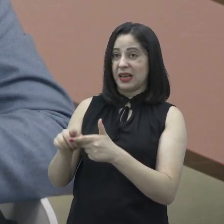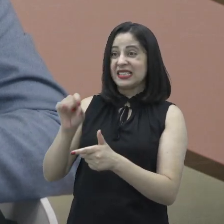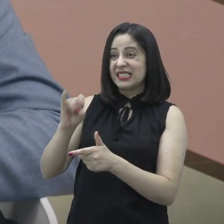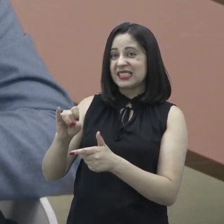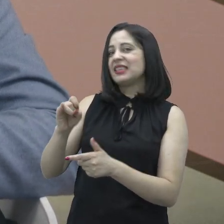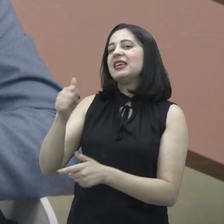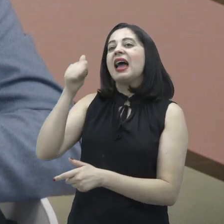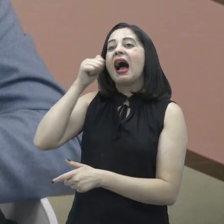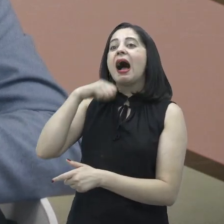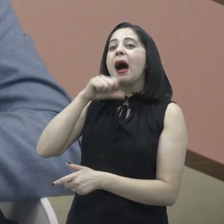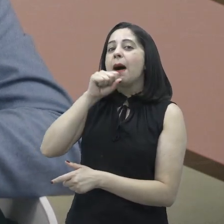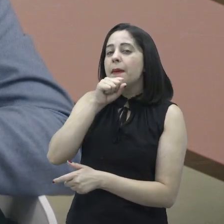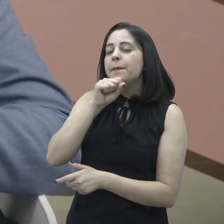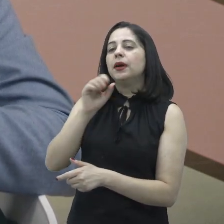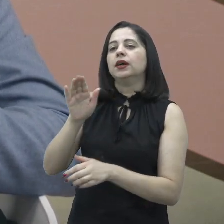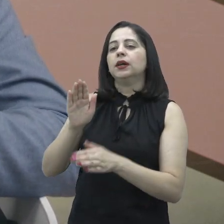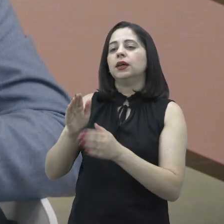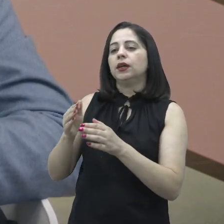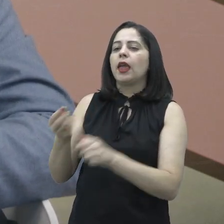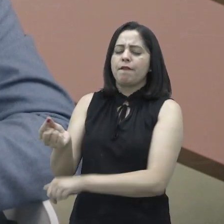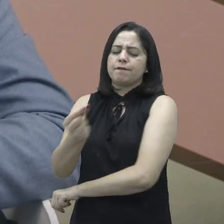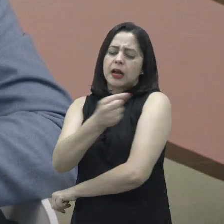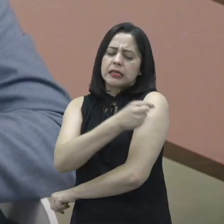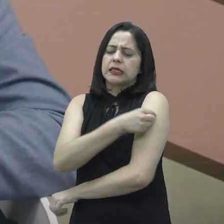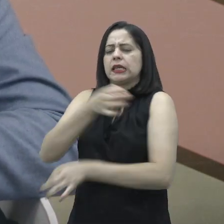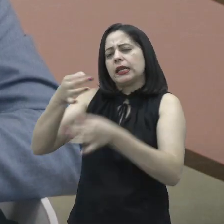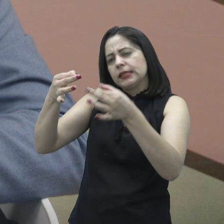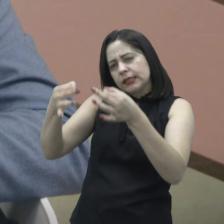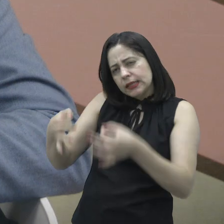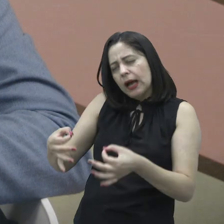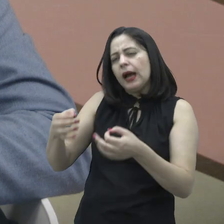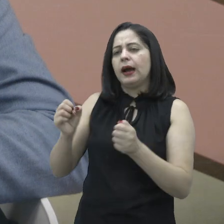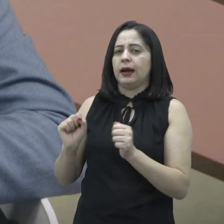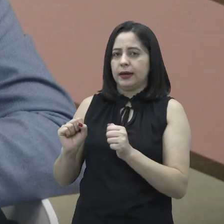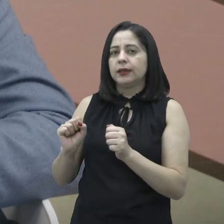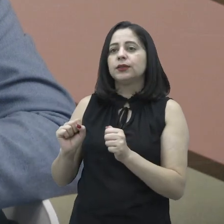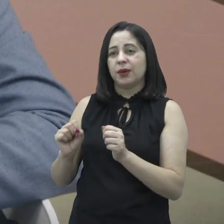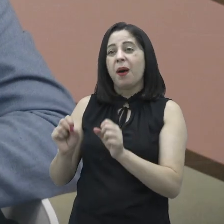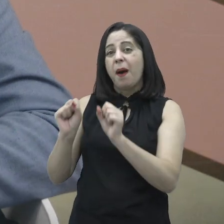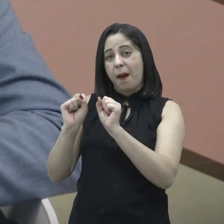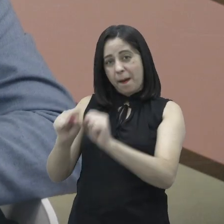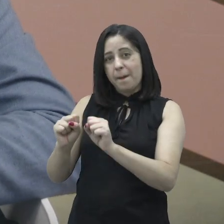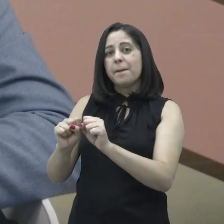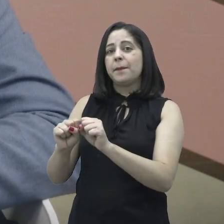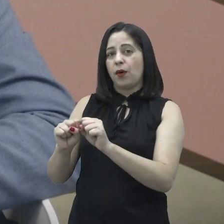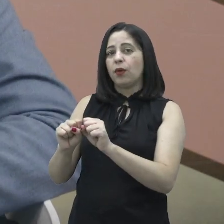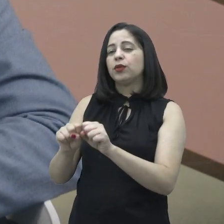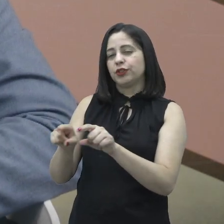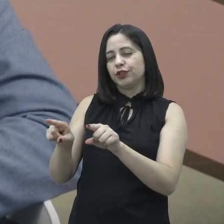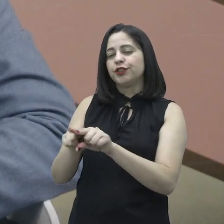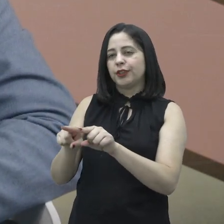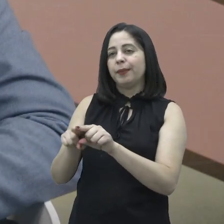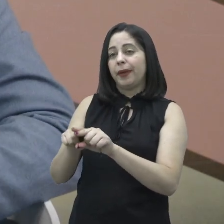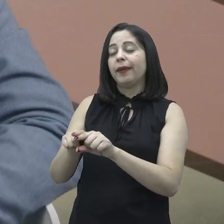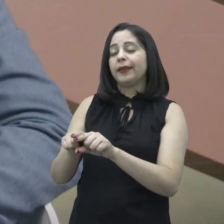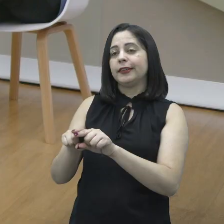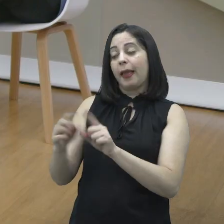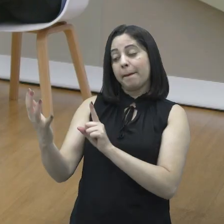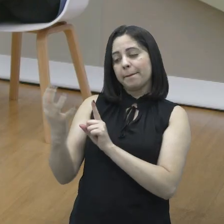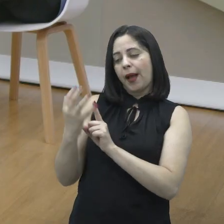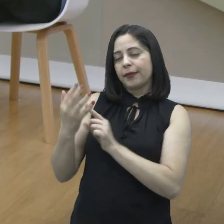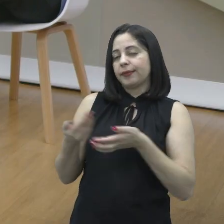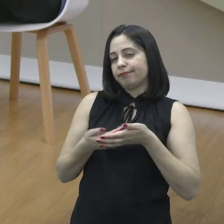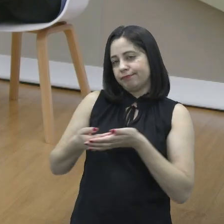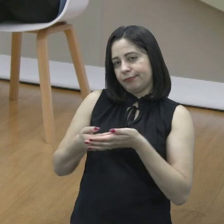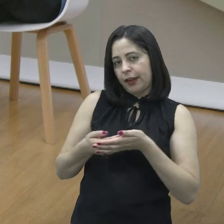durante a gestação, a questão das vacinações, a questão das exposições, tudo isso pode levar também impacto na vida do bebê. Entendi,